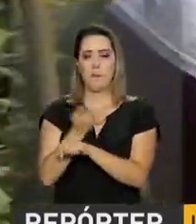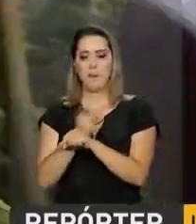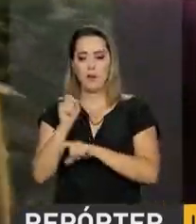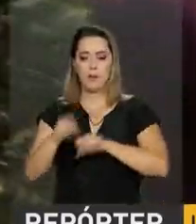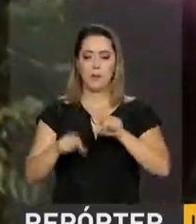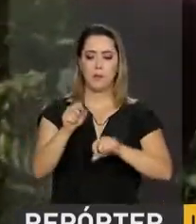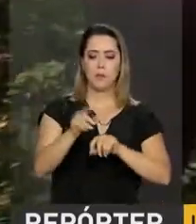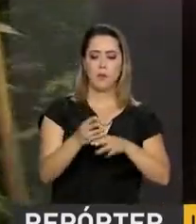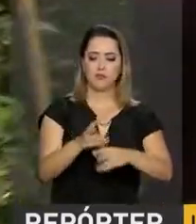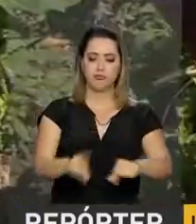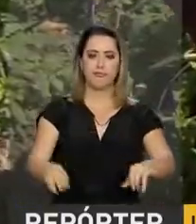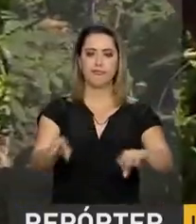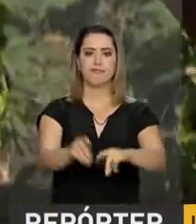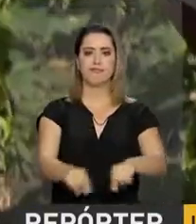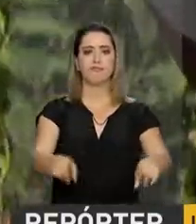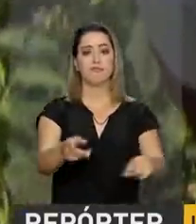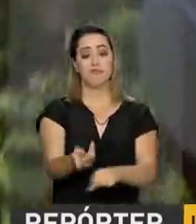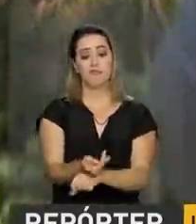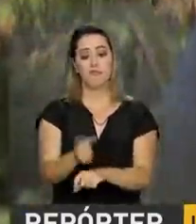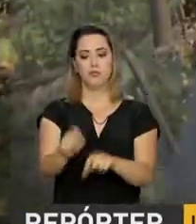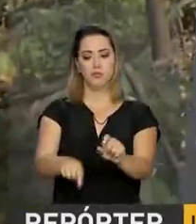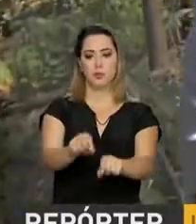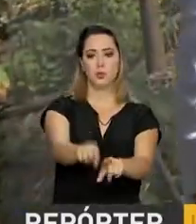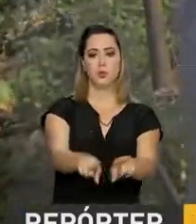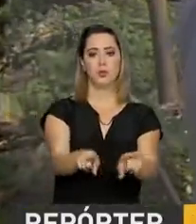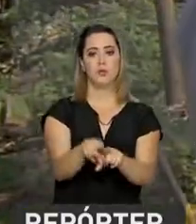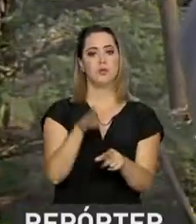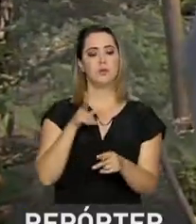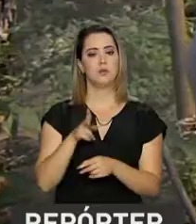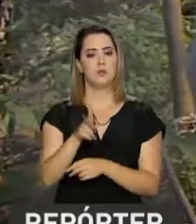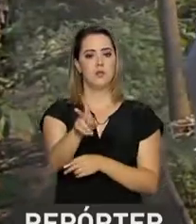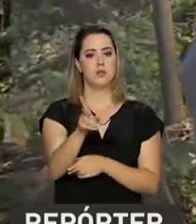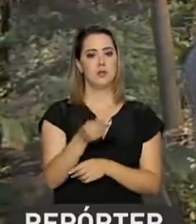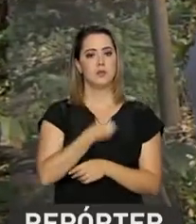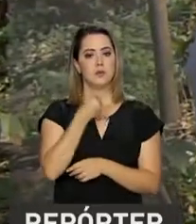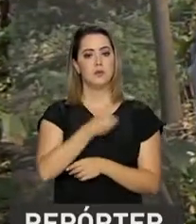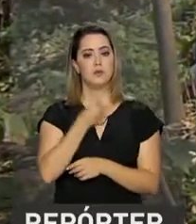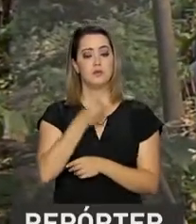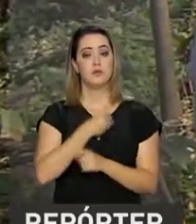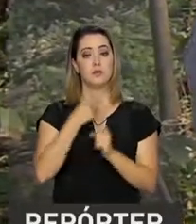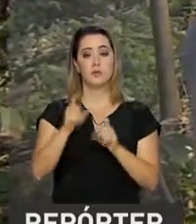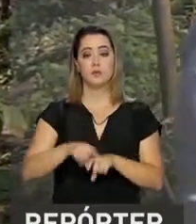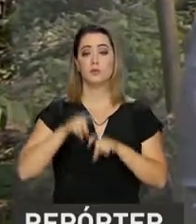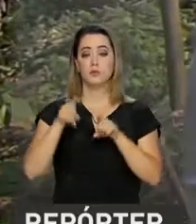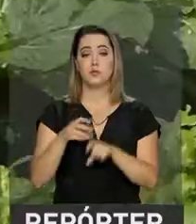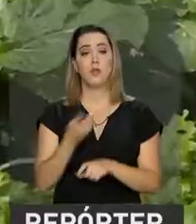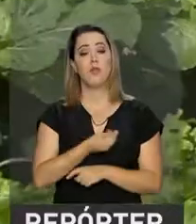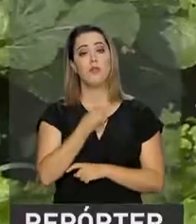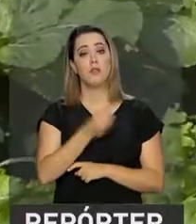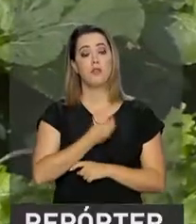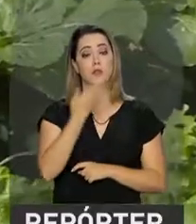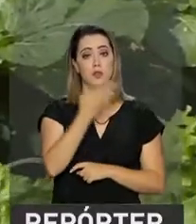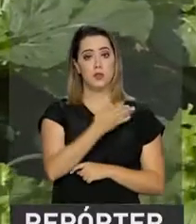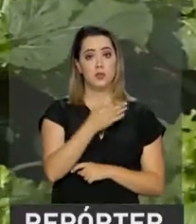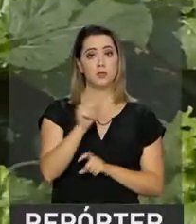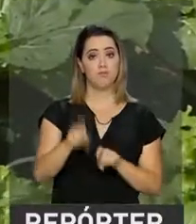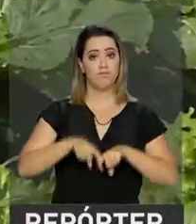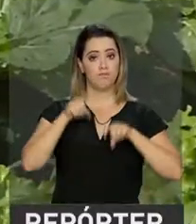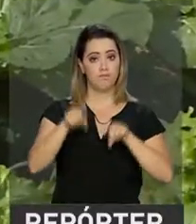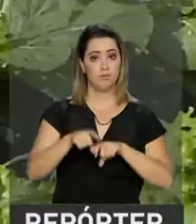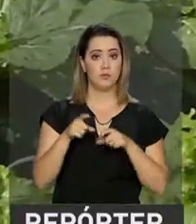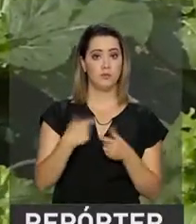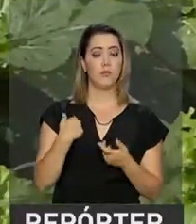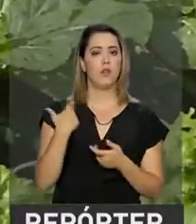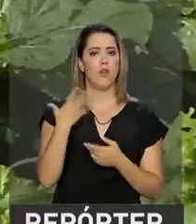com as mãos na terra a pequena produtora que sempre morou na roça vive da agricultura familiar o sítio é